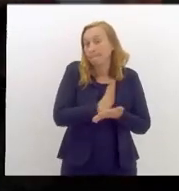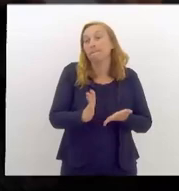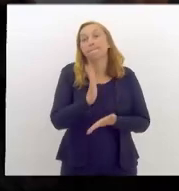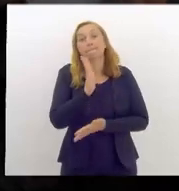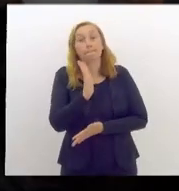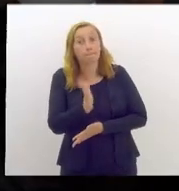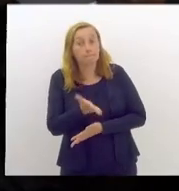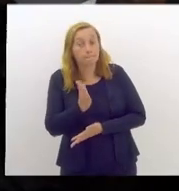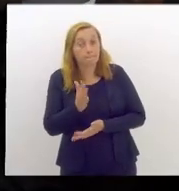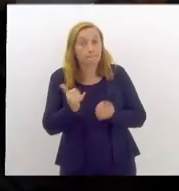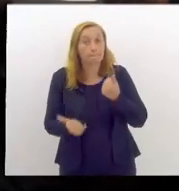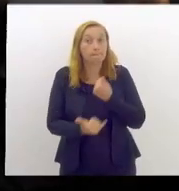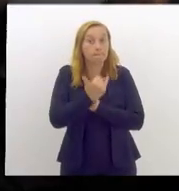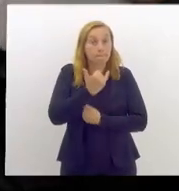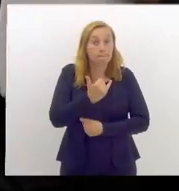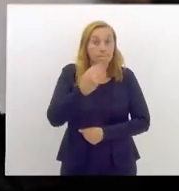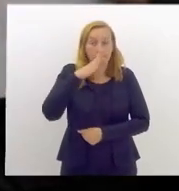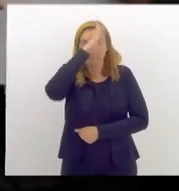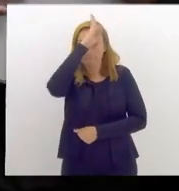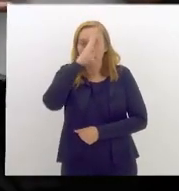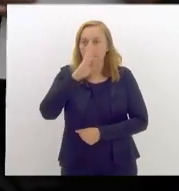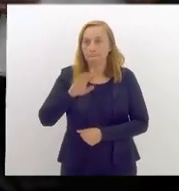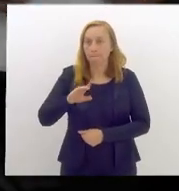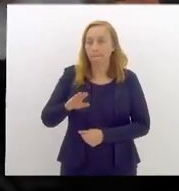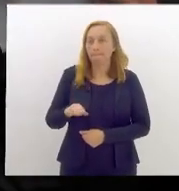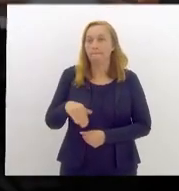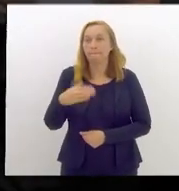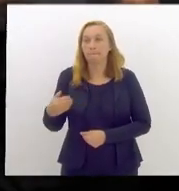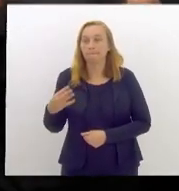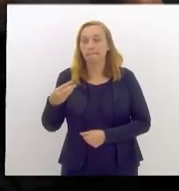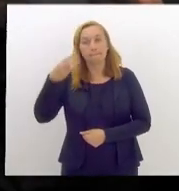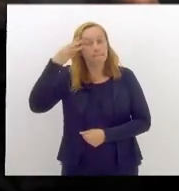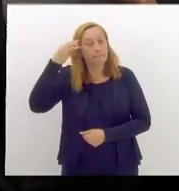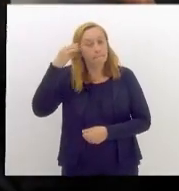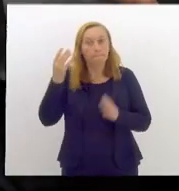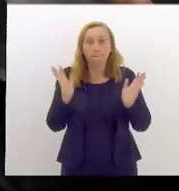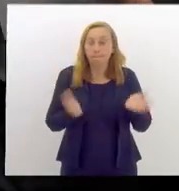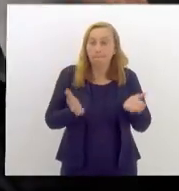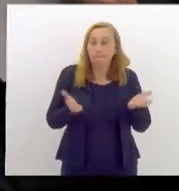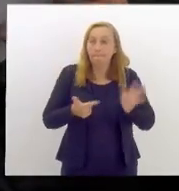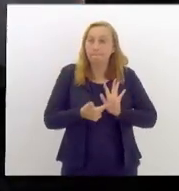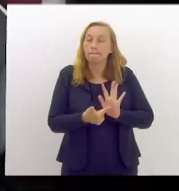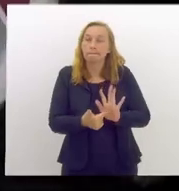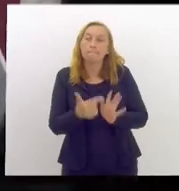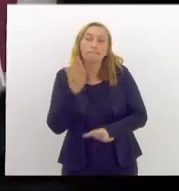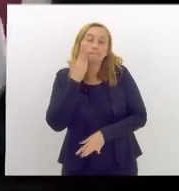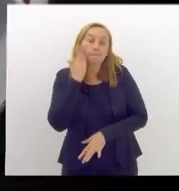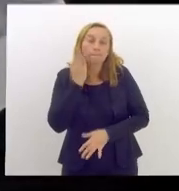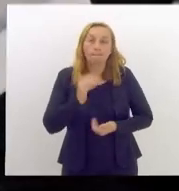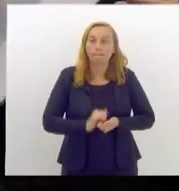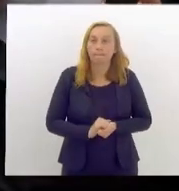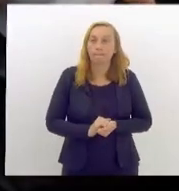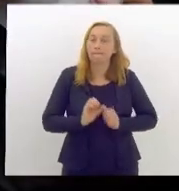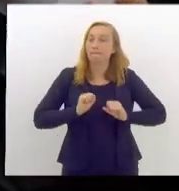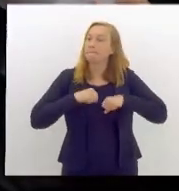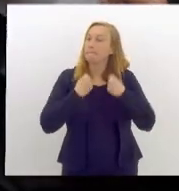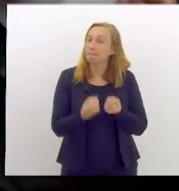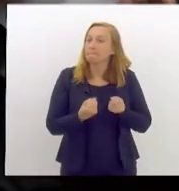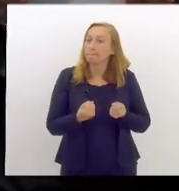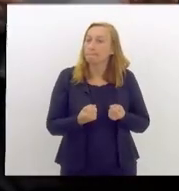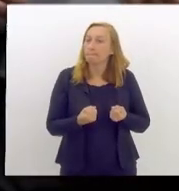inclusive traído o bolsonaro indo para o lado do vício lá atrás hoje Mostra sua cara defendendo